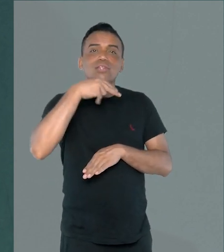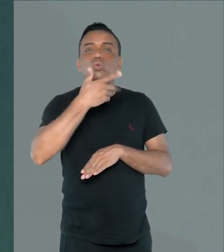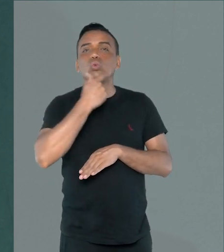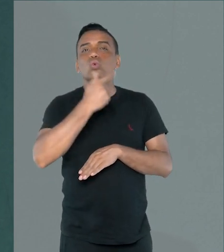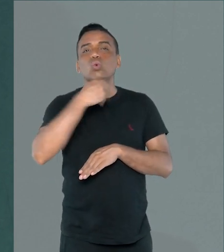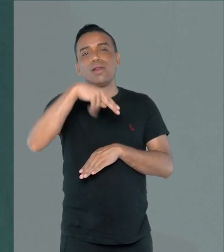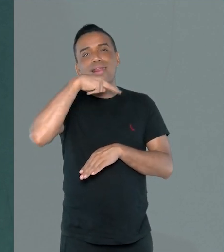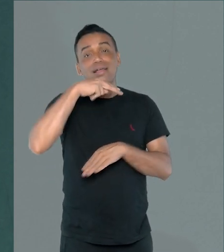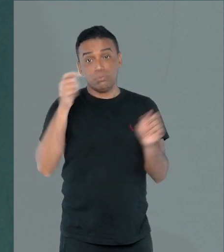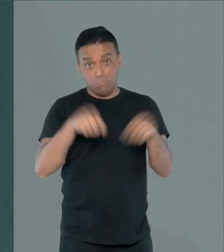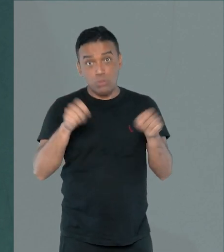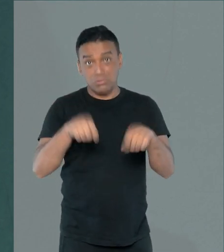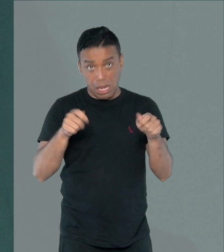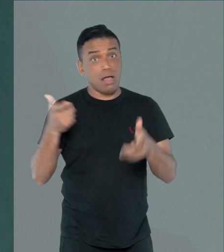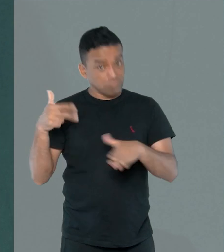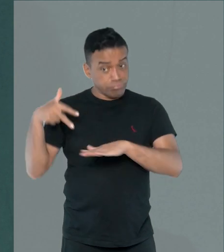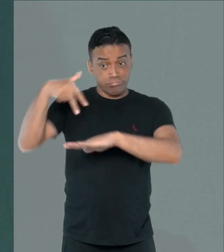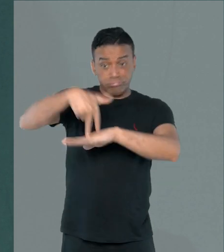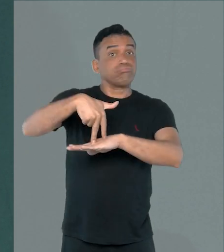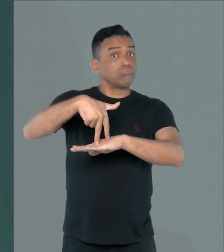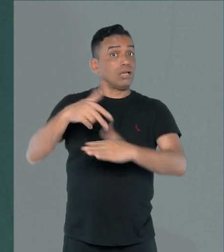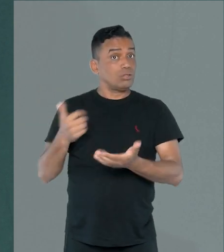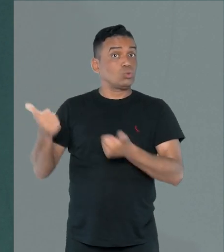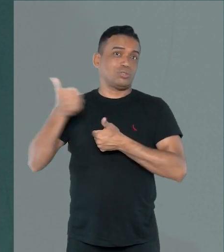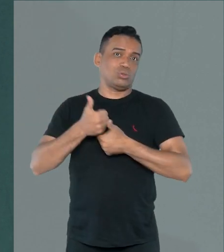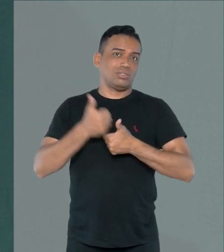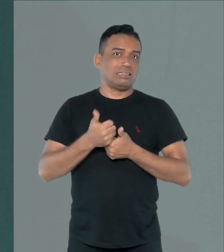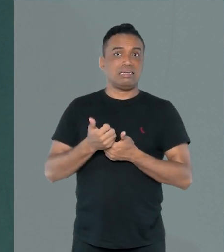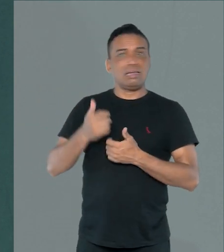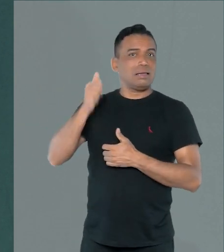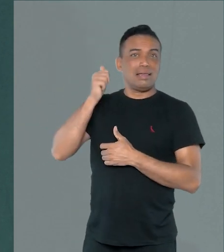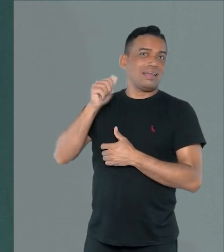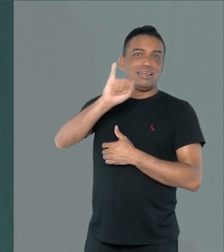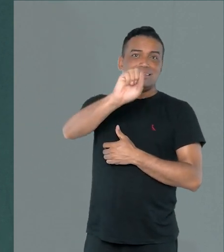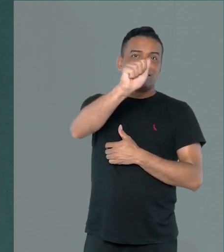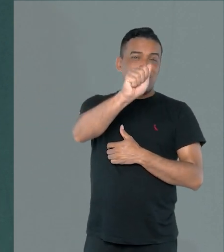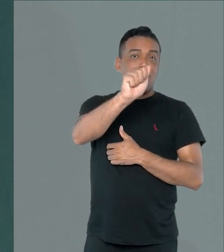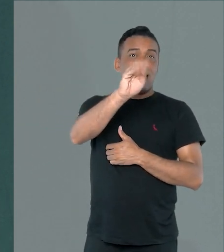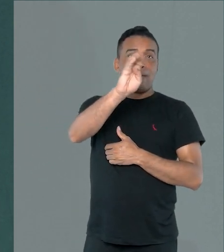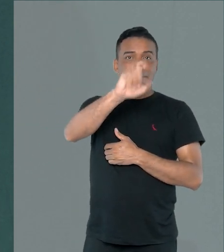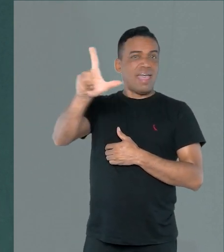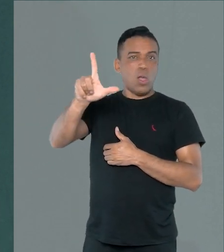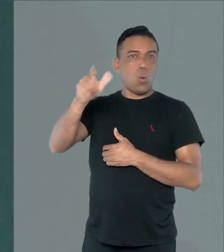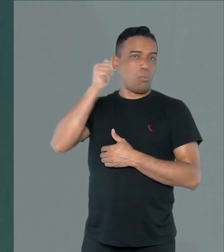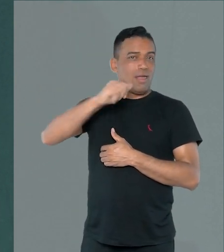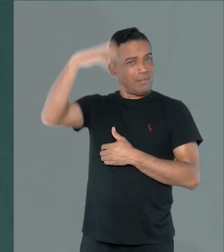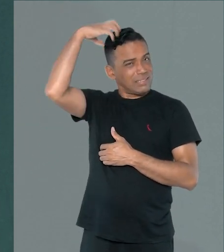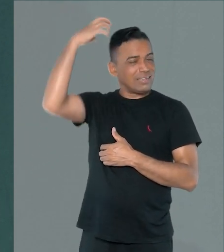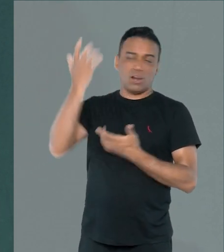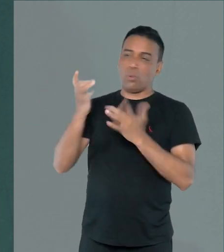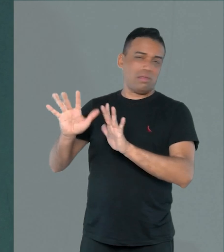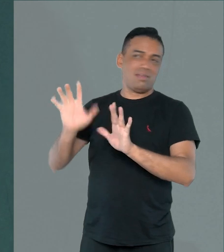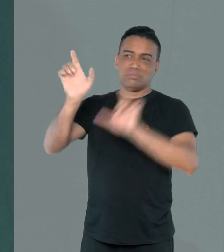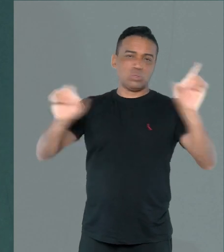uma possibilidade, né, de ser. Ninguém queria a Princesa Isabel, isso não sou só eu que digo, o Barman, que é o